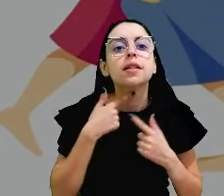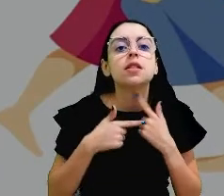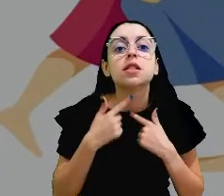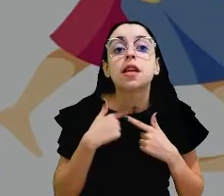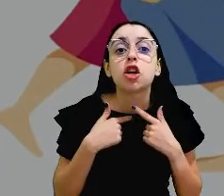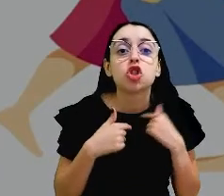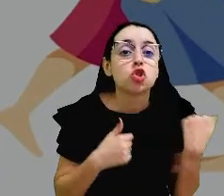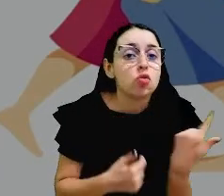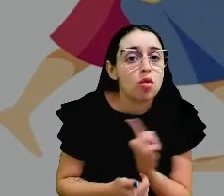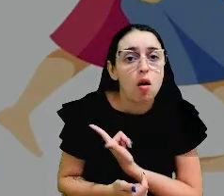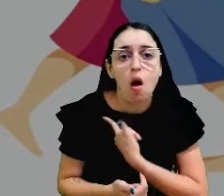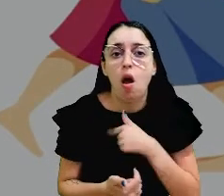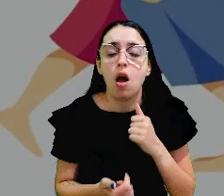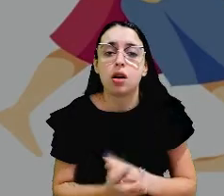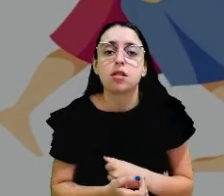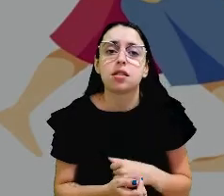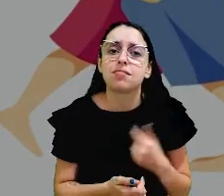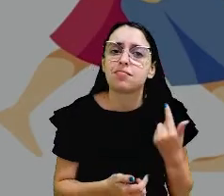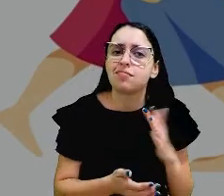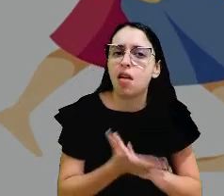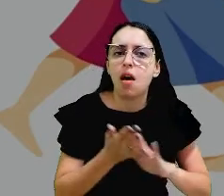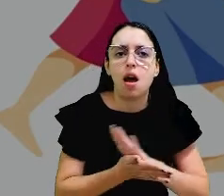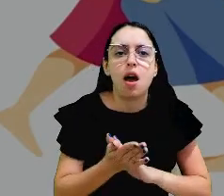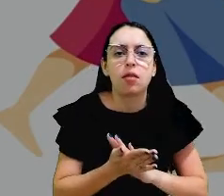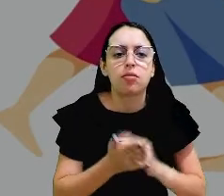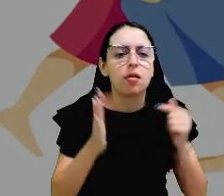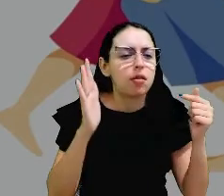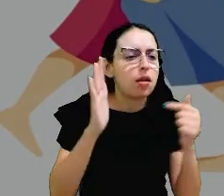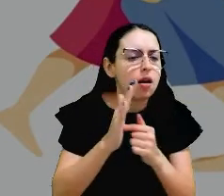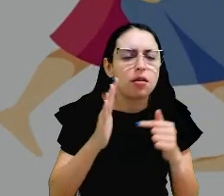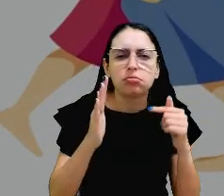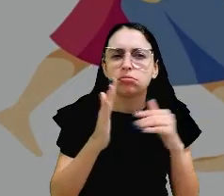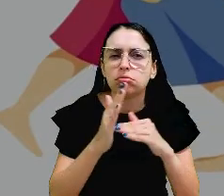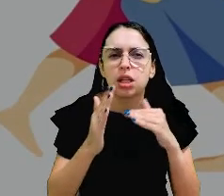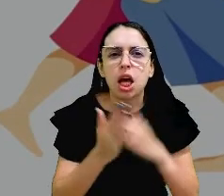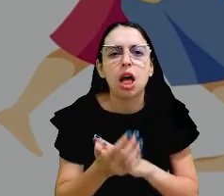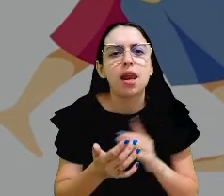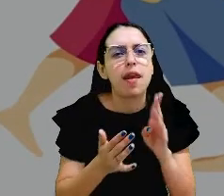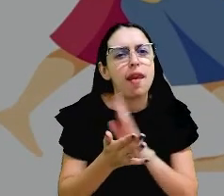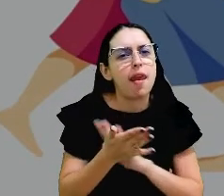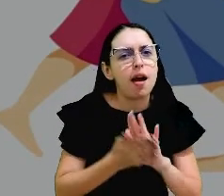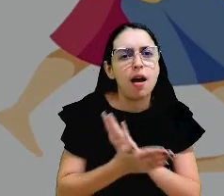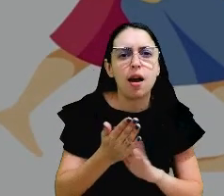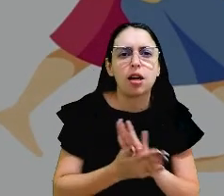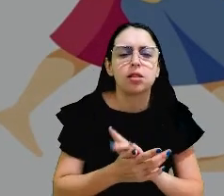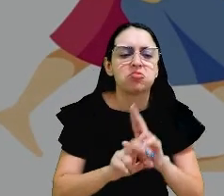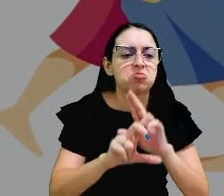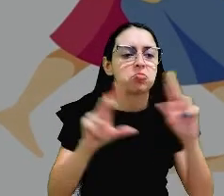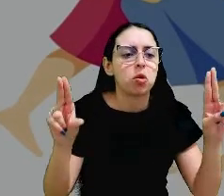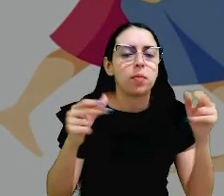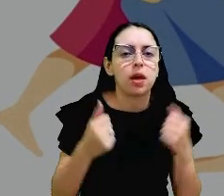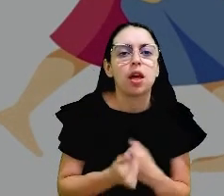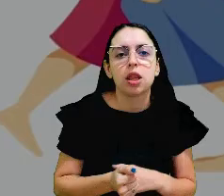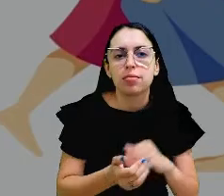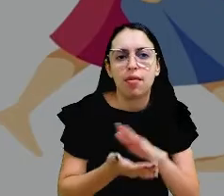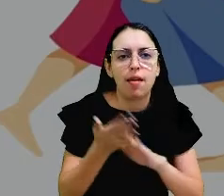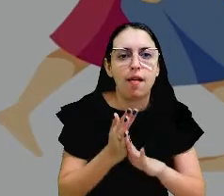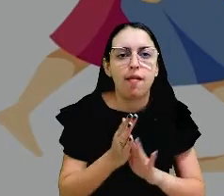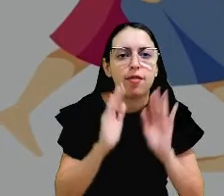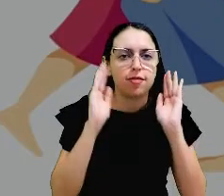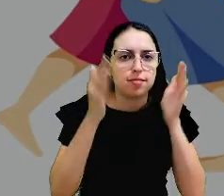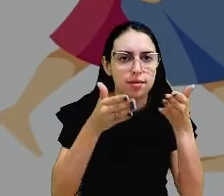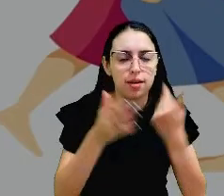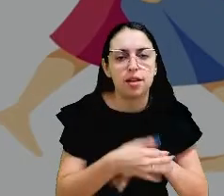para todas nós é que nada nos limite, que nada nos defina, que nada nos sujeite, e que a